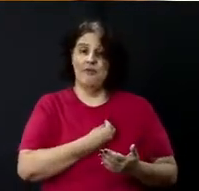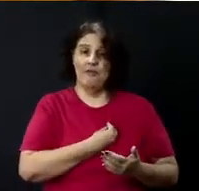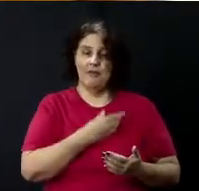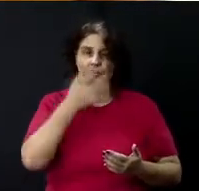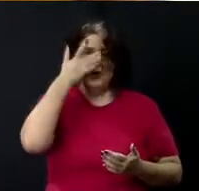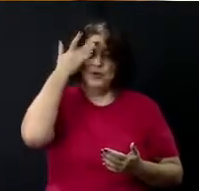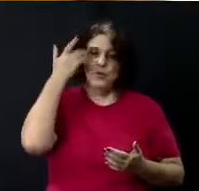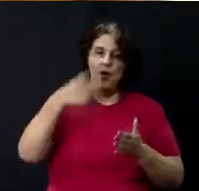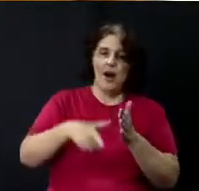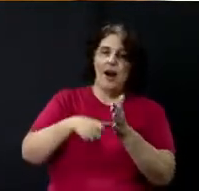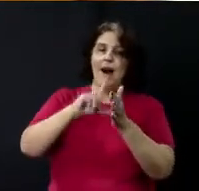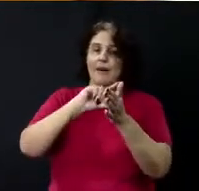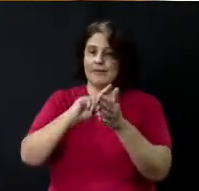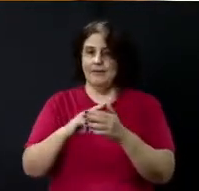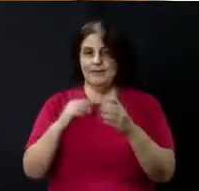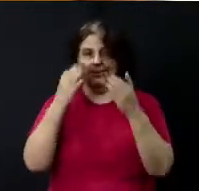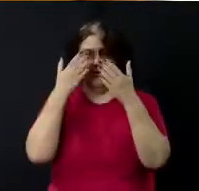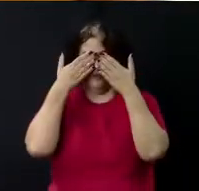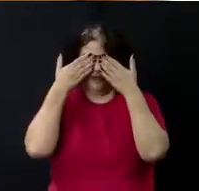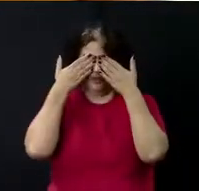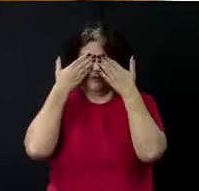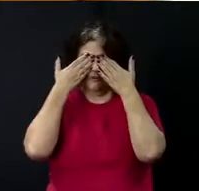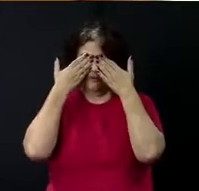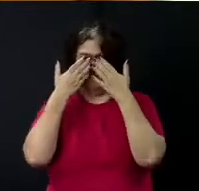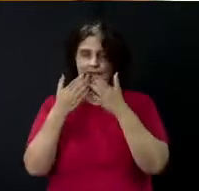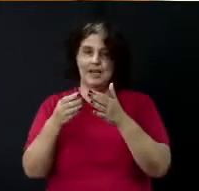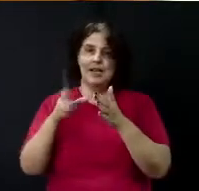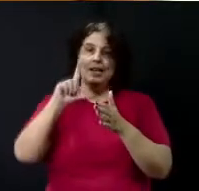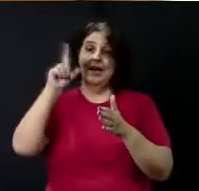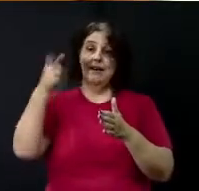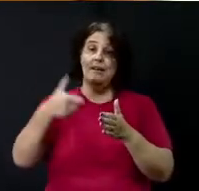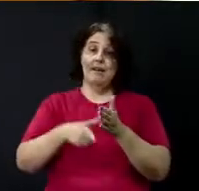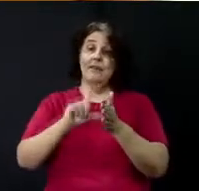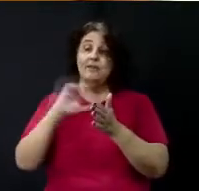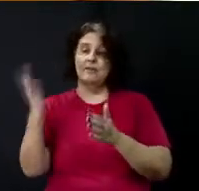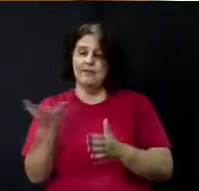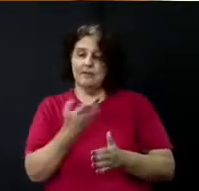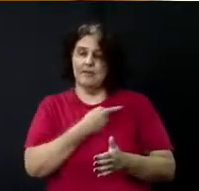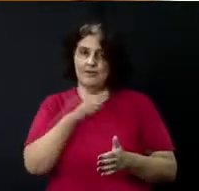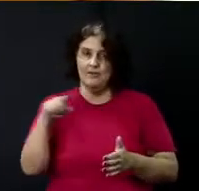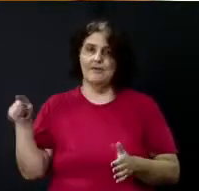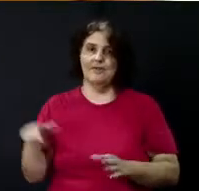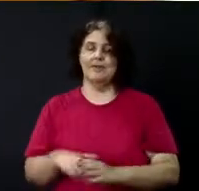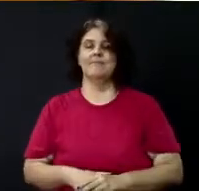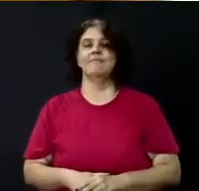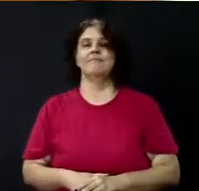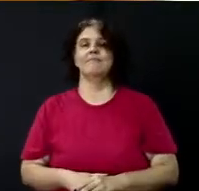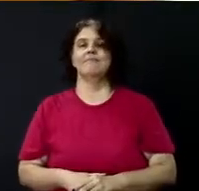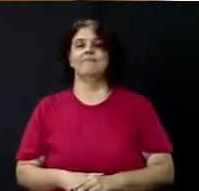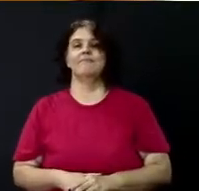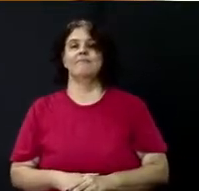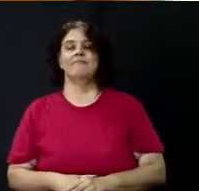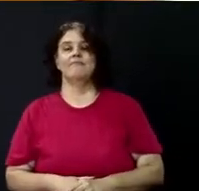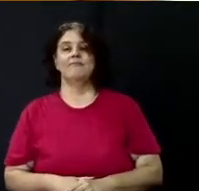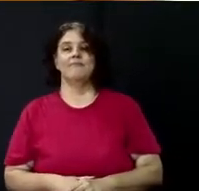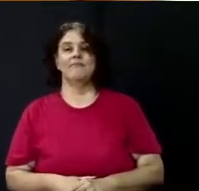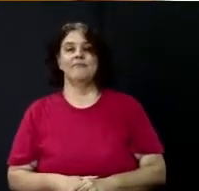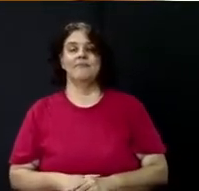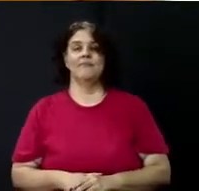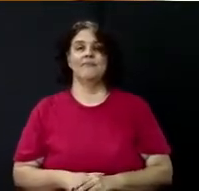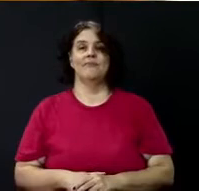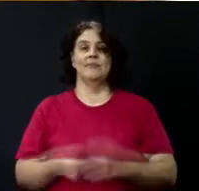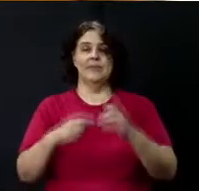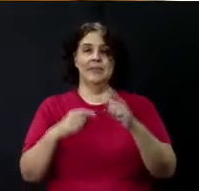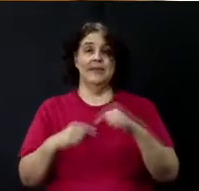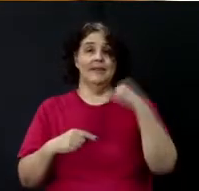Como sobrevive alguém antes da salvação? A segunda ideia é depois de ver. Depois de